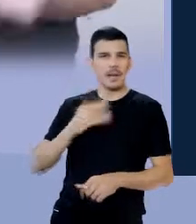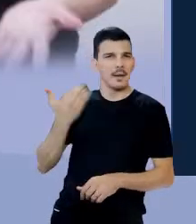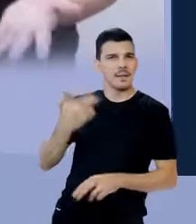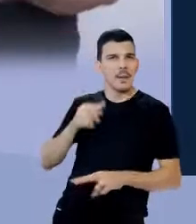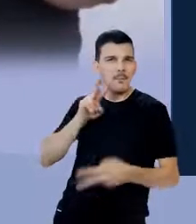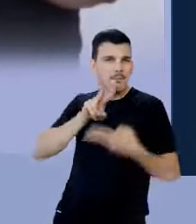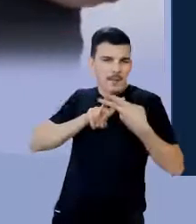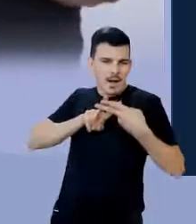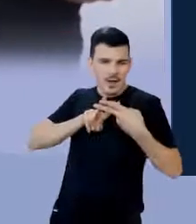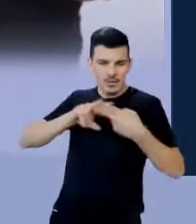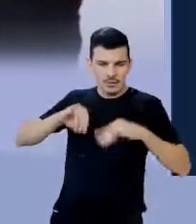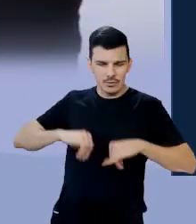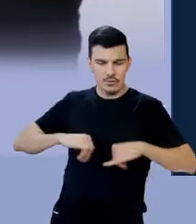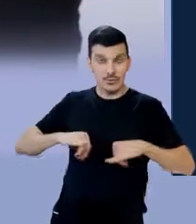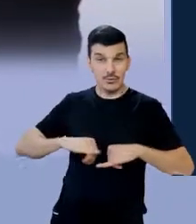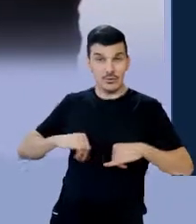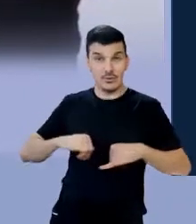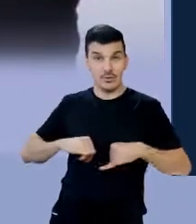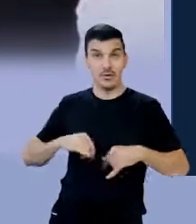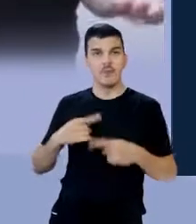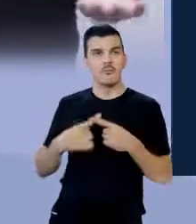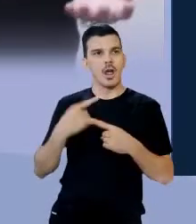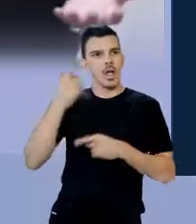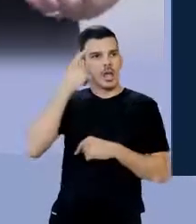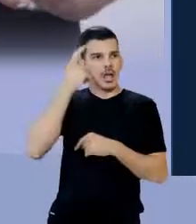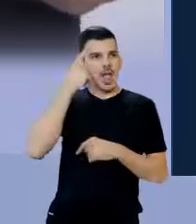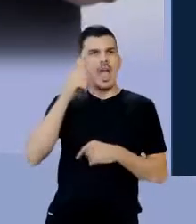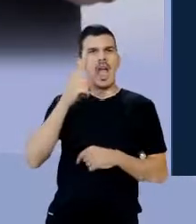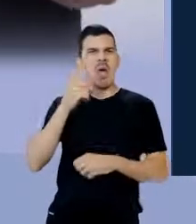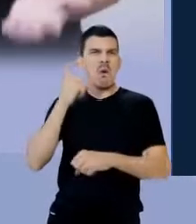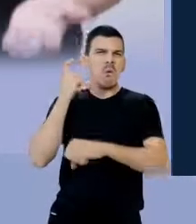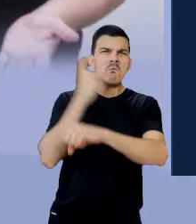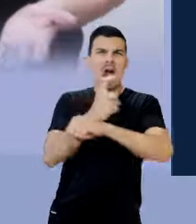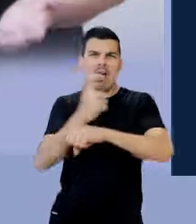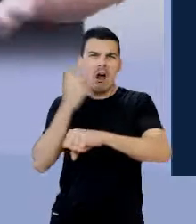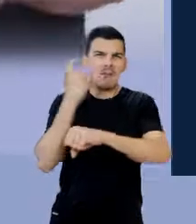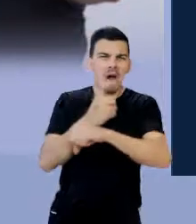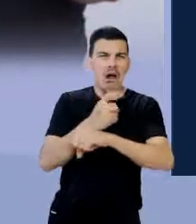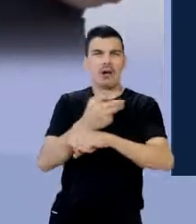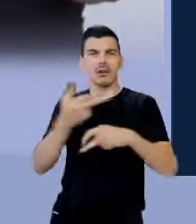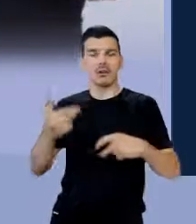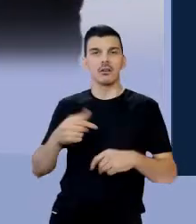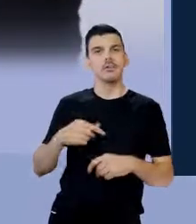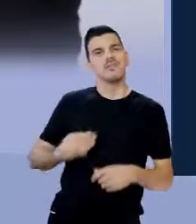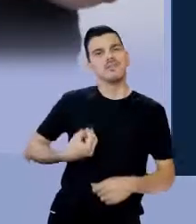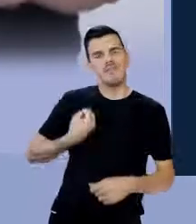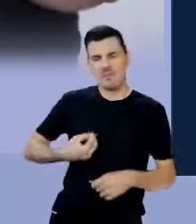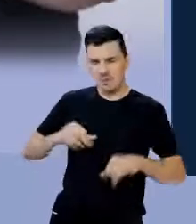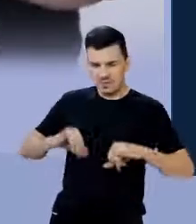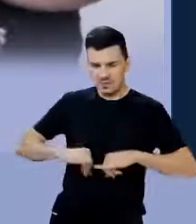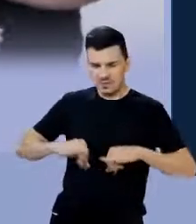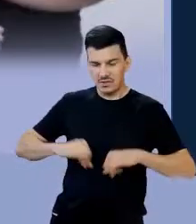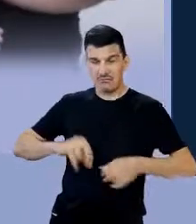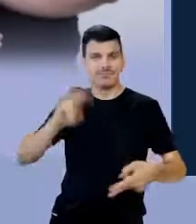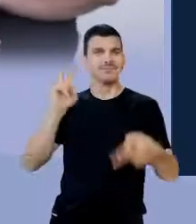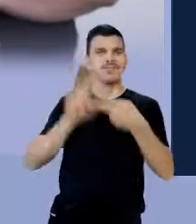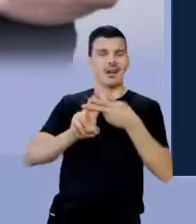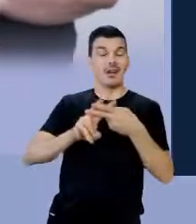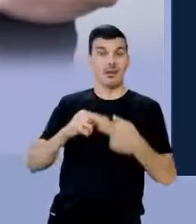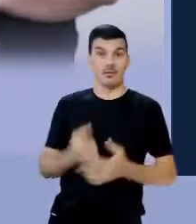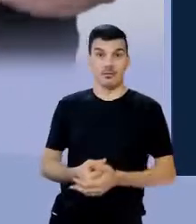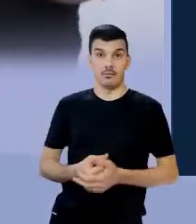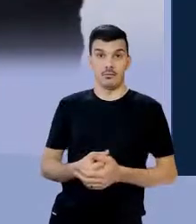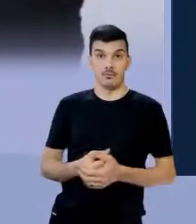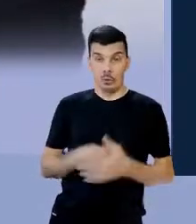foi preso, quando, por ter sido considerado um comunista, viveu horrores dentro da